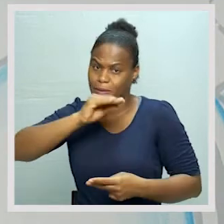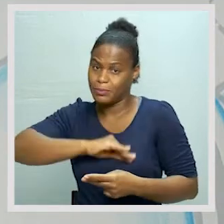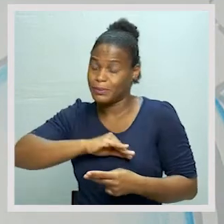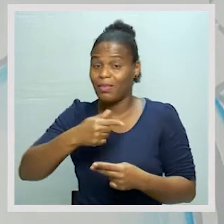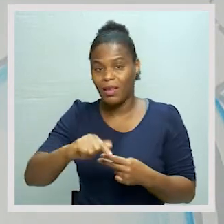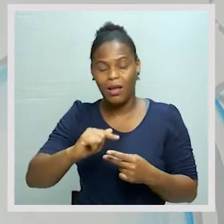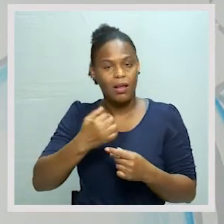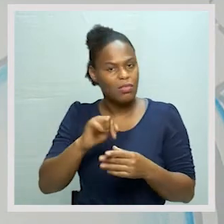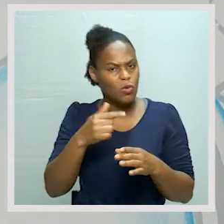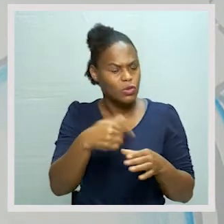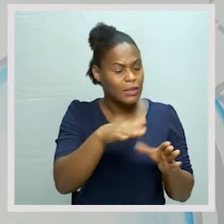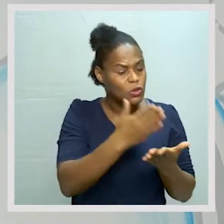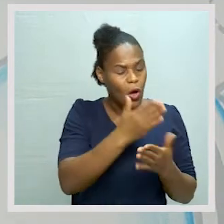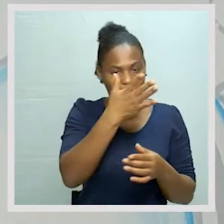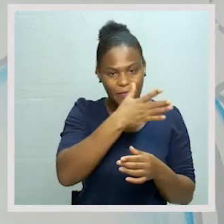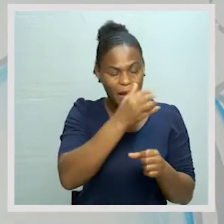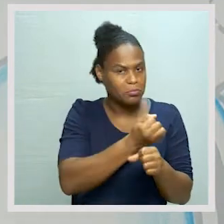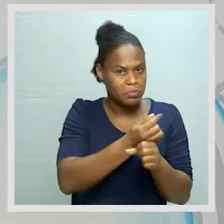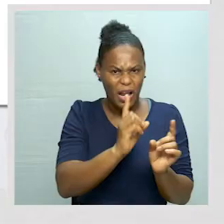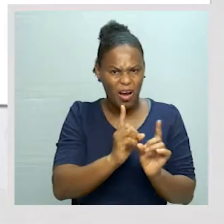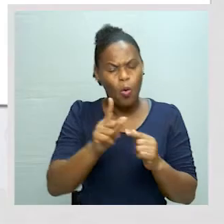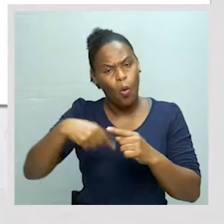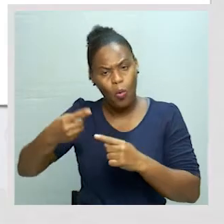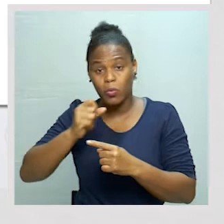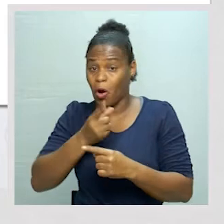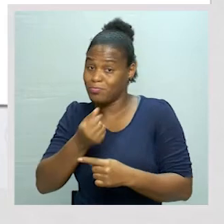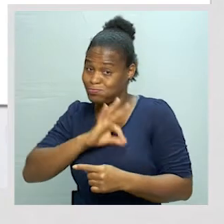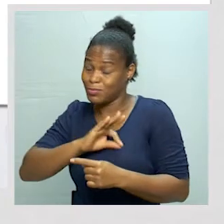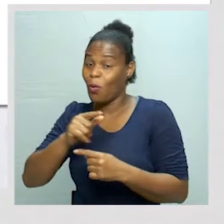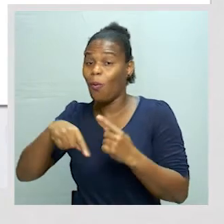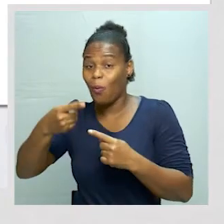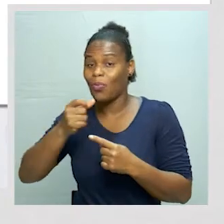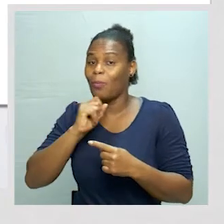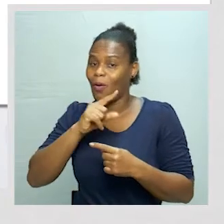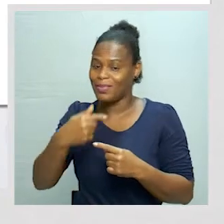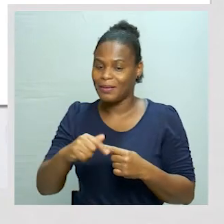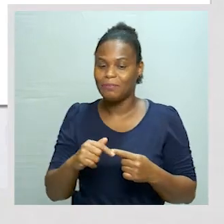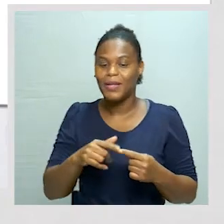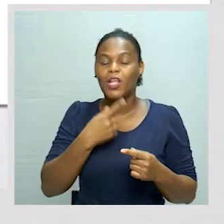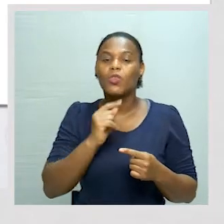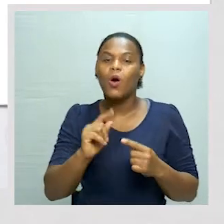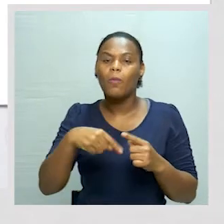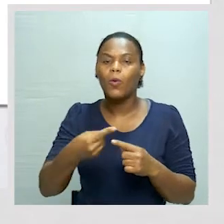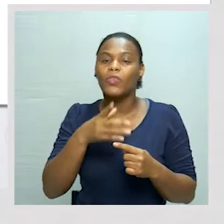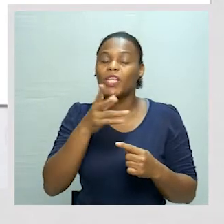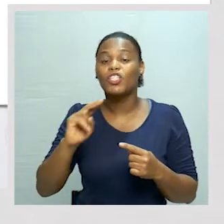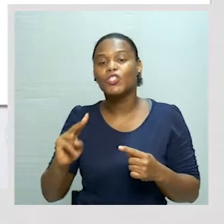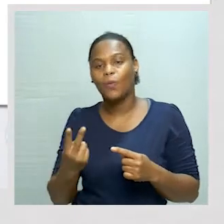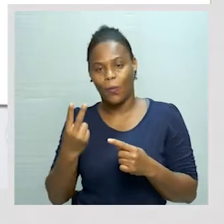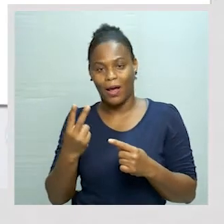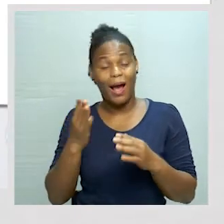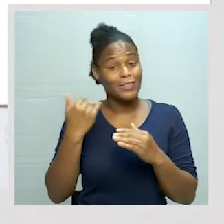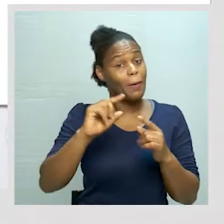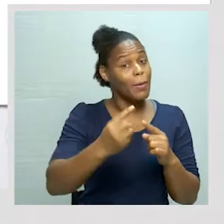sem estar a participar na atividade produtiva. Esses outros rendimentos nós chamamos de rendimentos